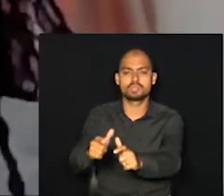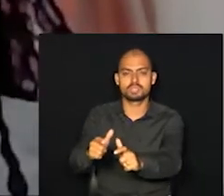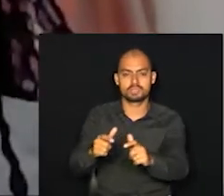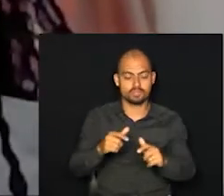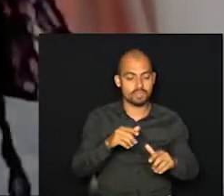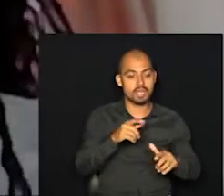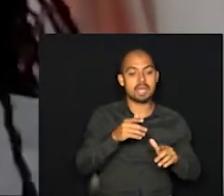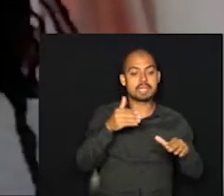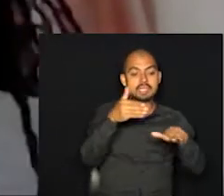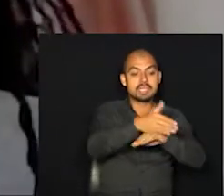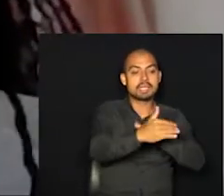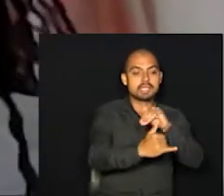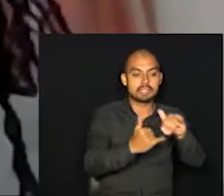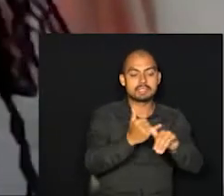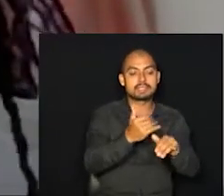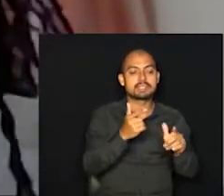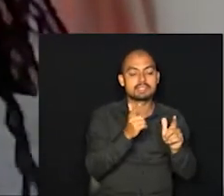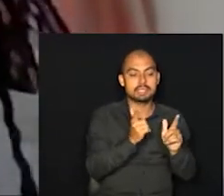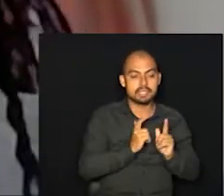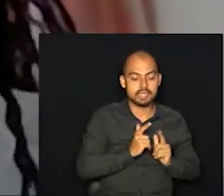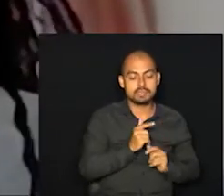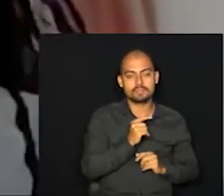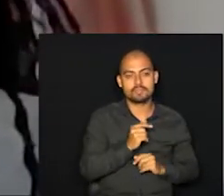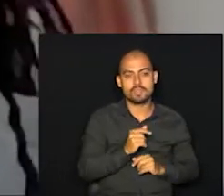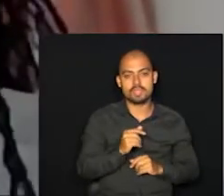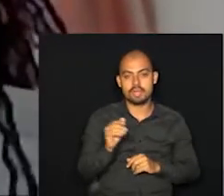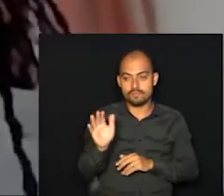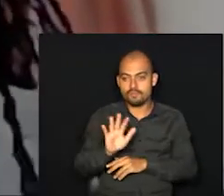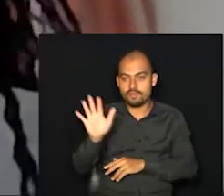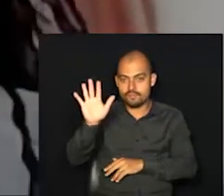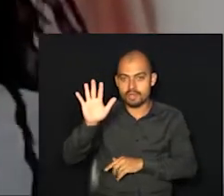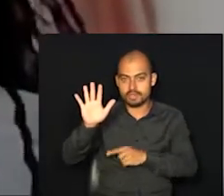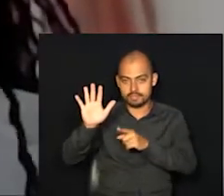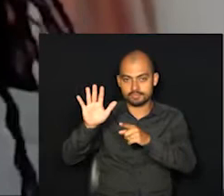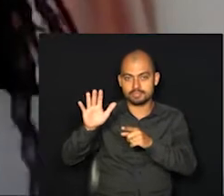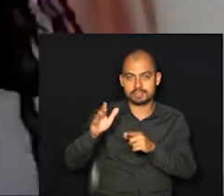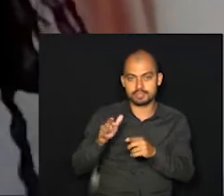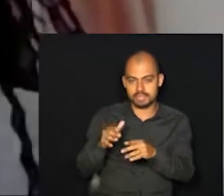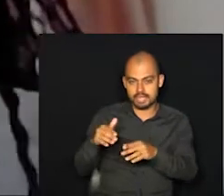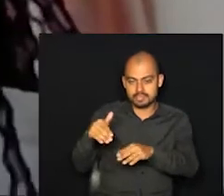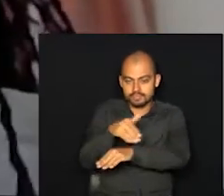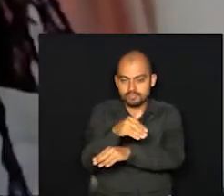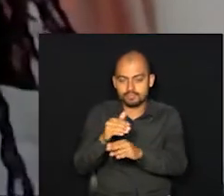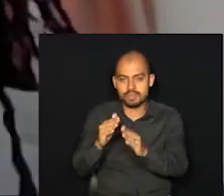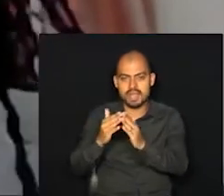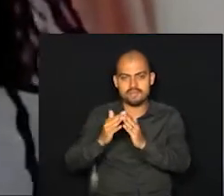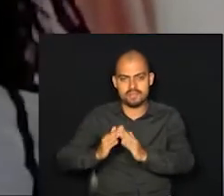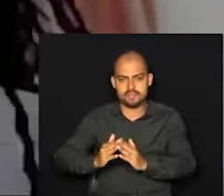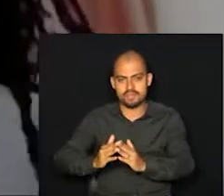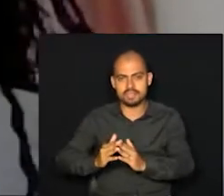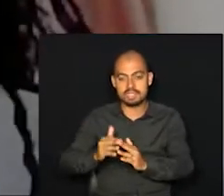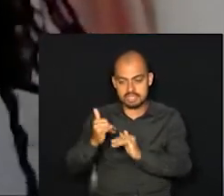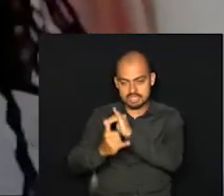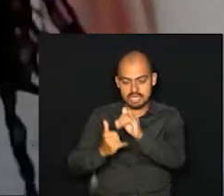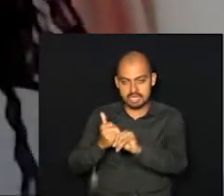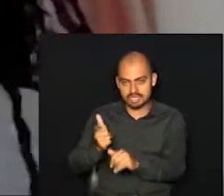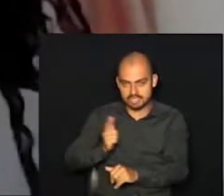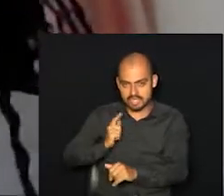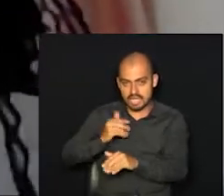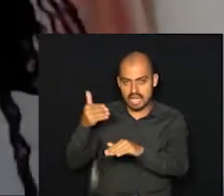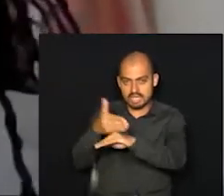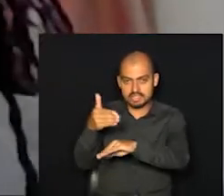sociais? Na periferia, nos morros, nos guetos, ela chega? Todo mundo tem acesso a uma